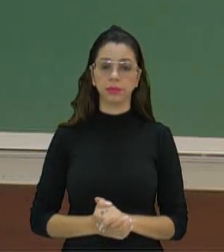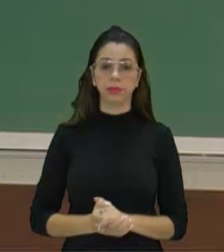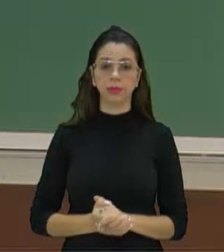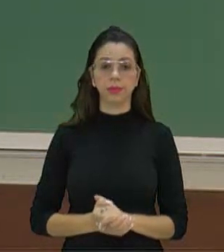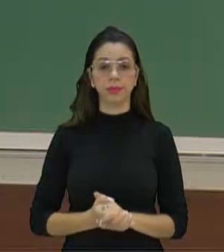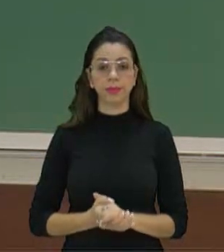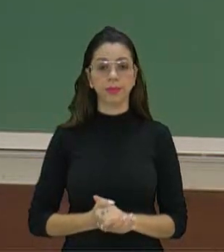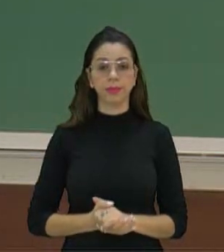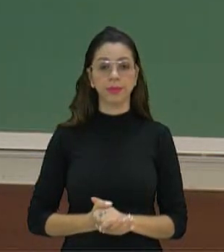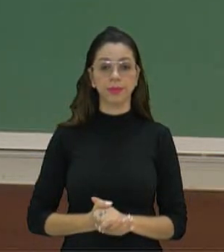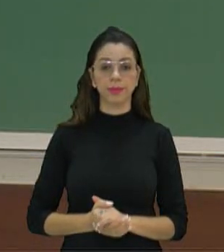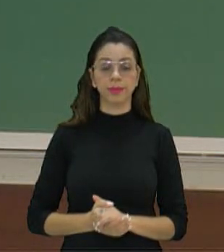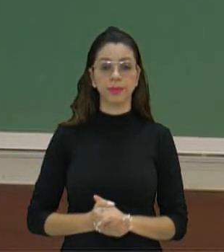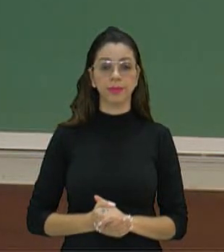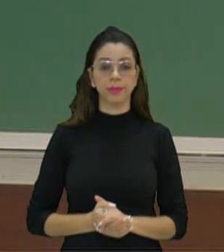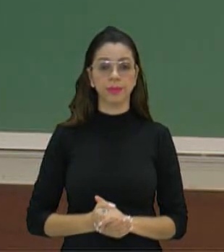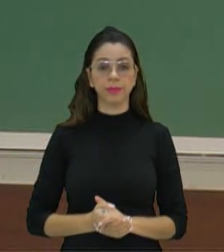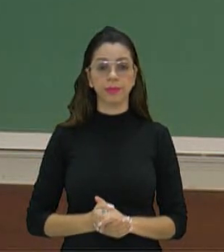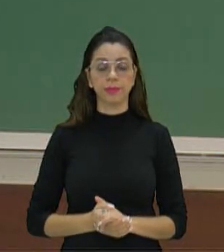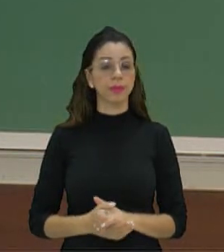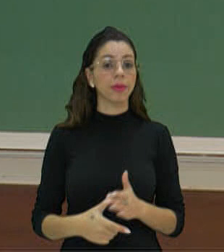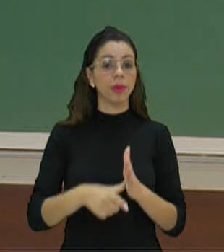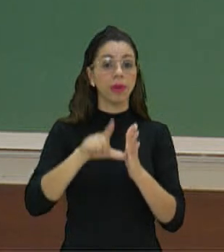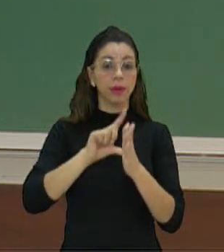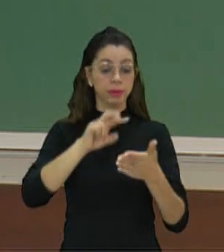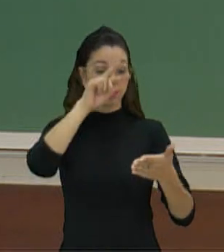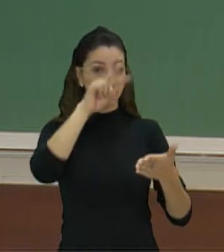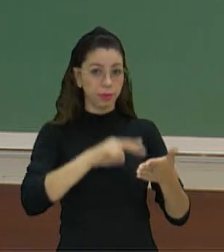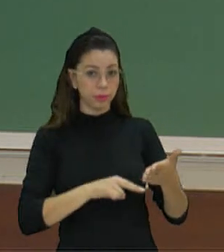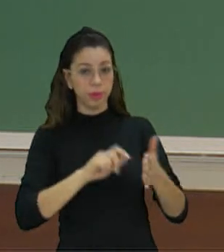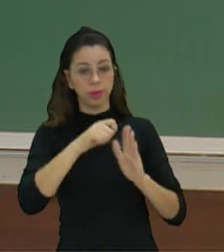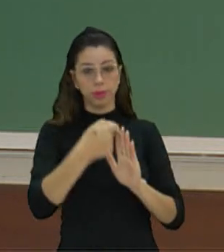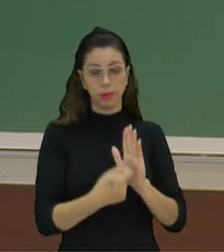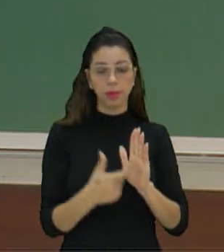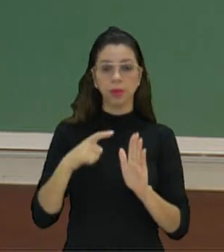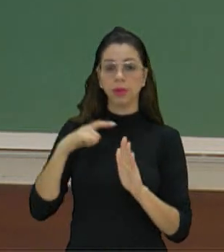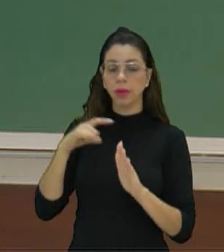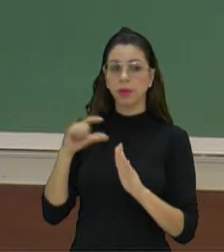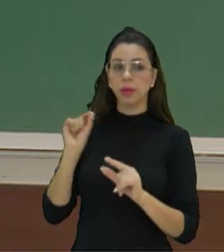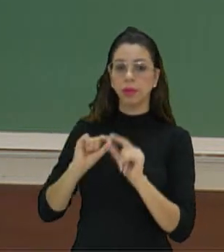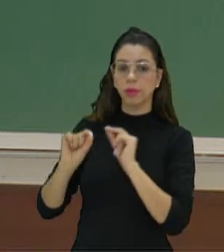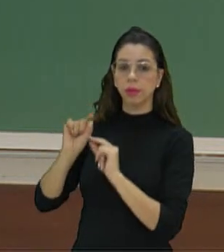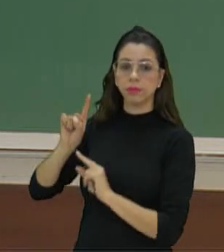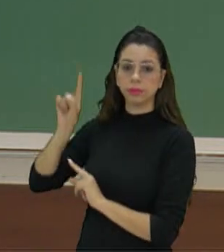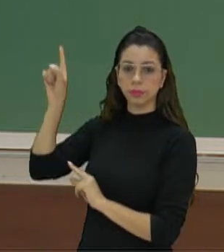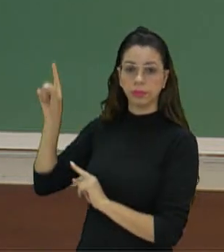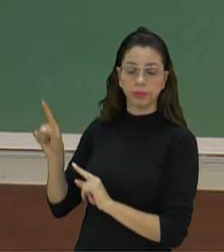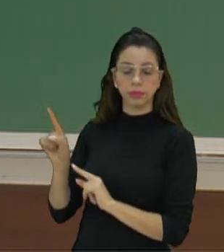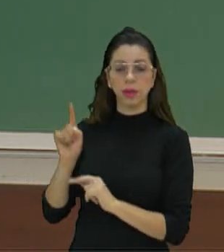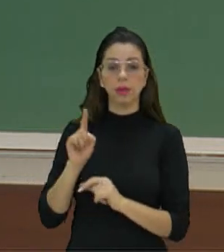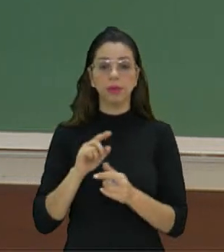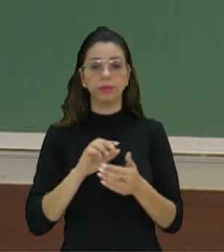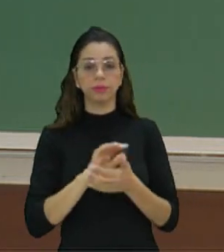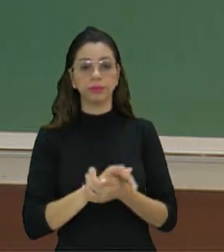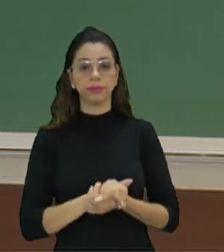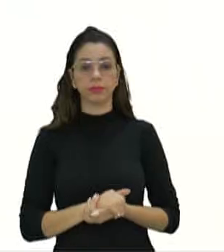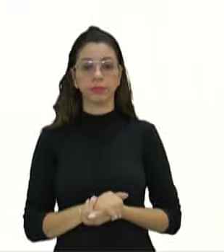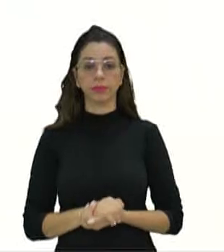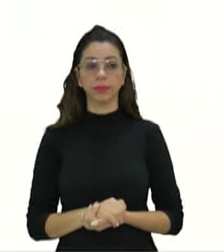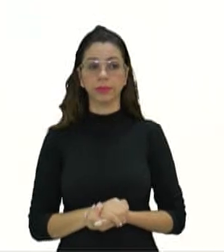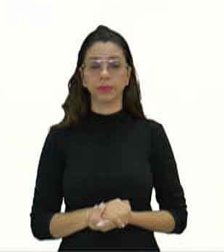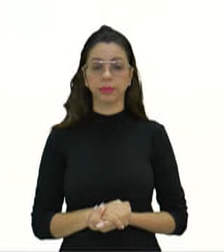Ok, before reading. Antes da leitura do nosso texto, eu tenho aqui algumas citações que dizem assim, então acompanhe a leitura comigo, olha